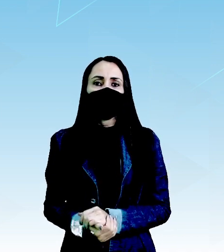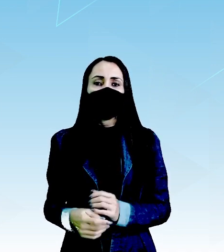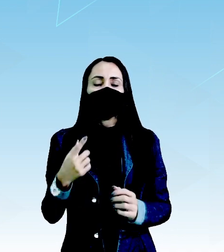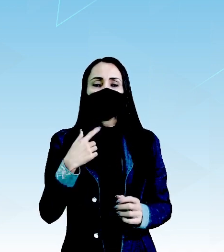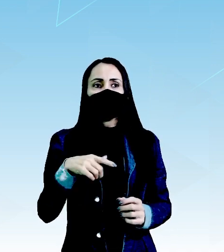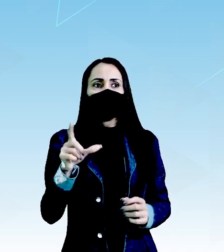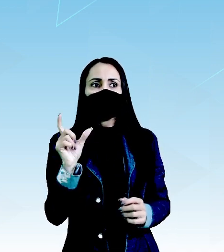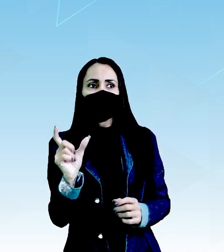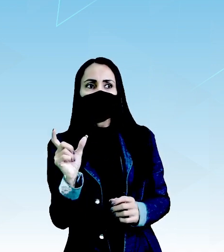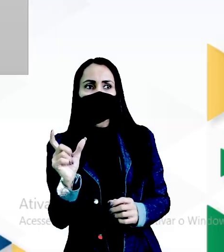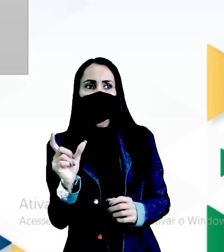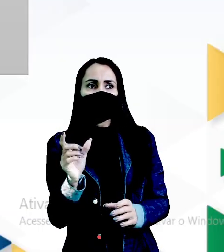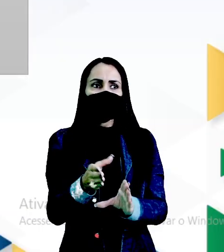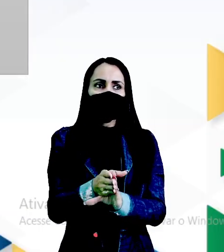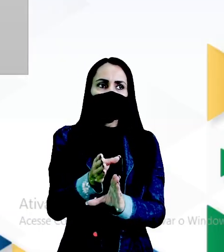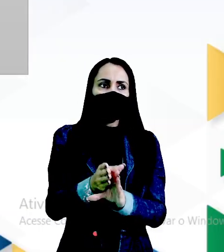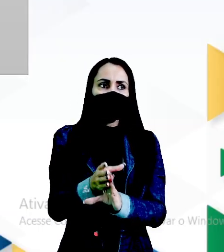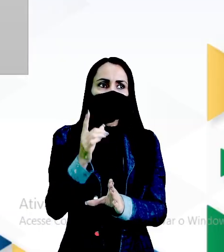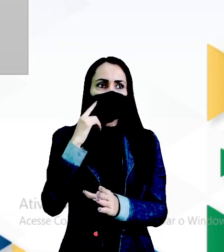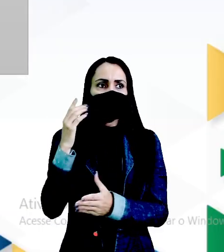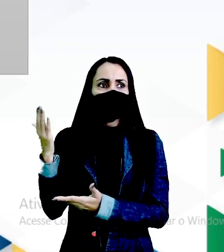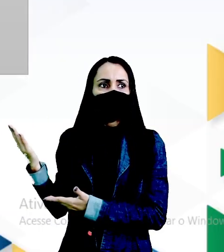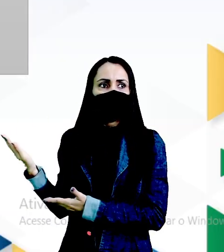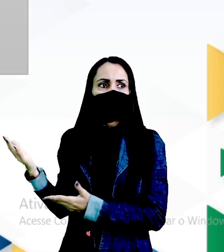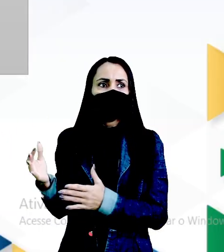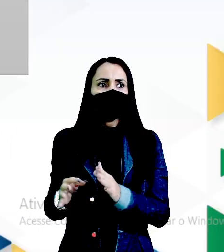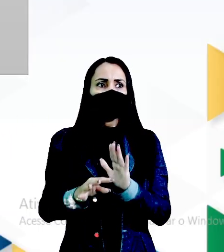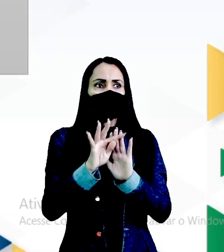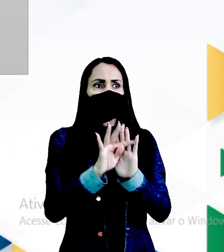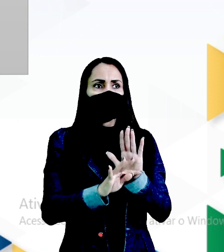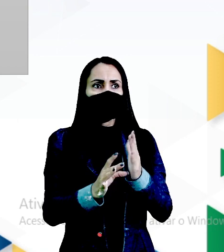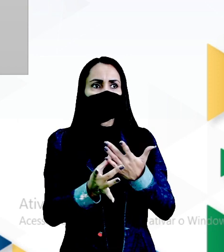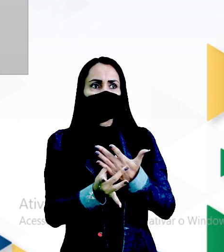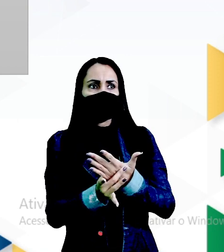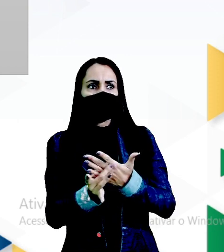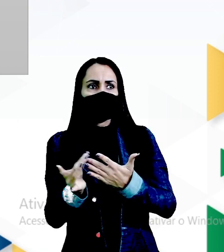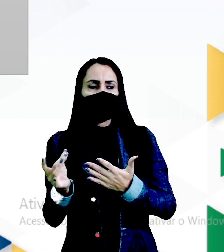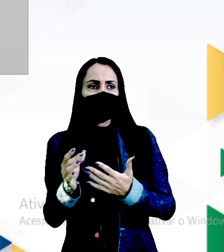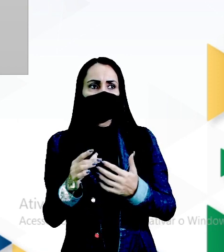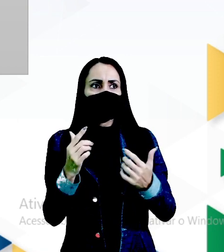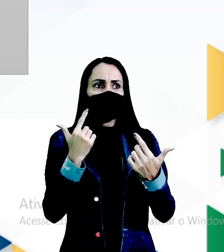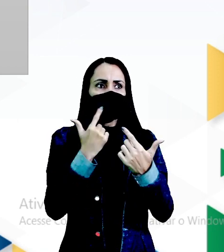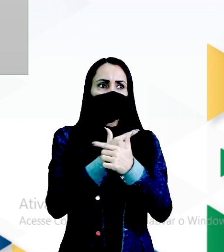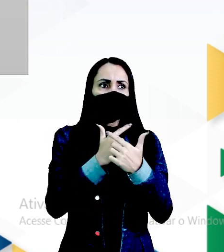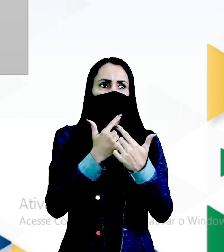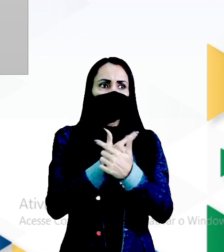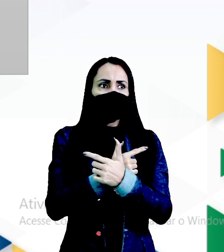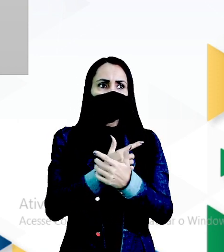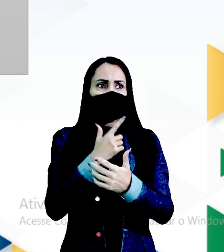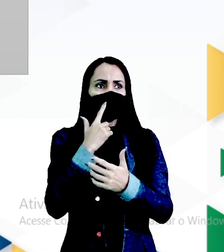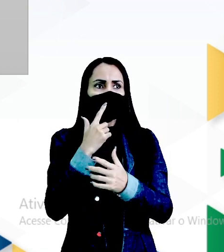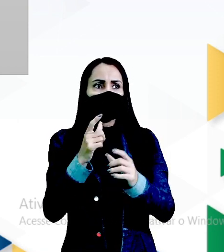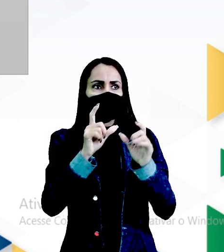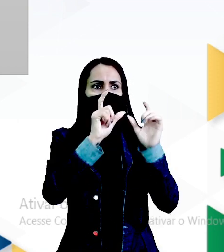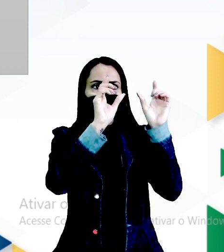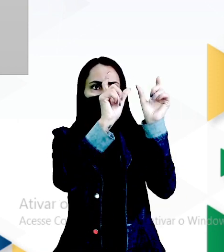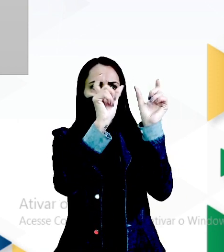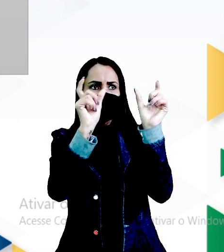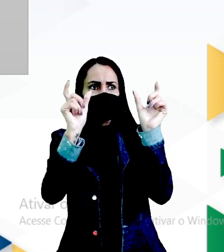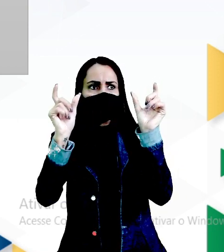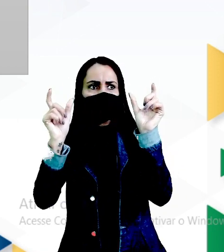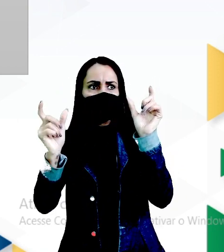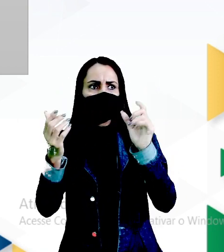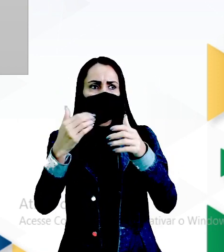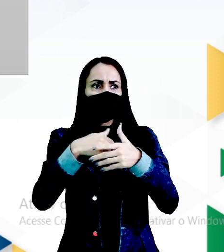palavras norteadoras de hoje. Texto, multissemiose, ironia, tira, quadrinho,